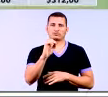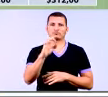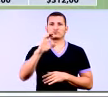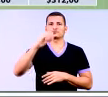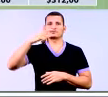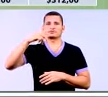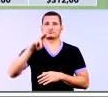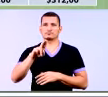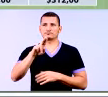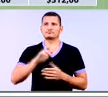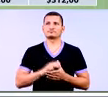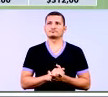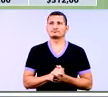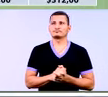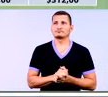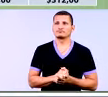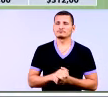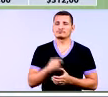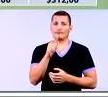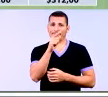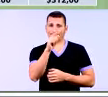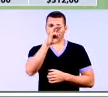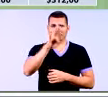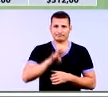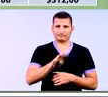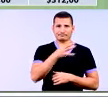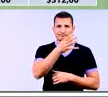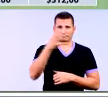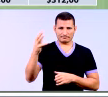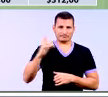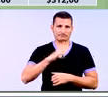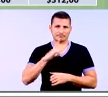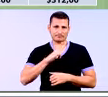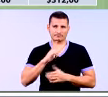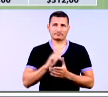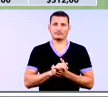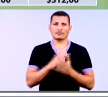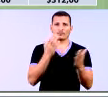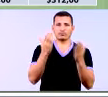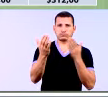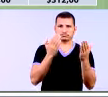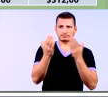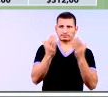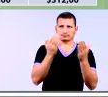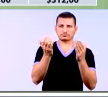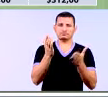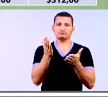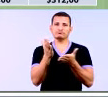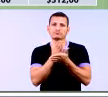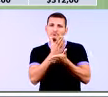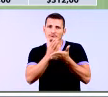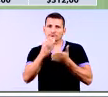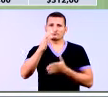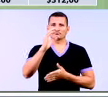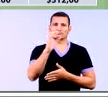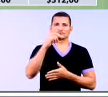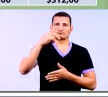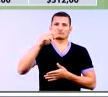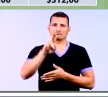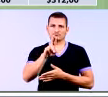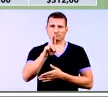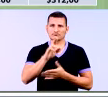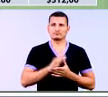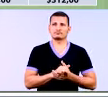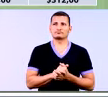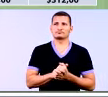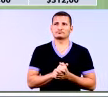aí? Pessoal, aqui a gente tem uma tabela comparativa com alguns processadores e